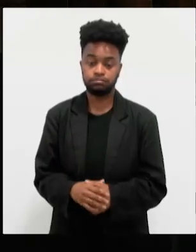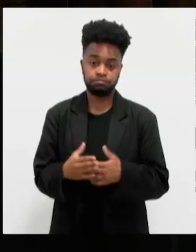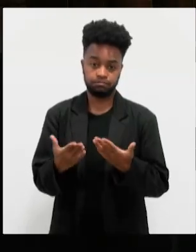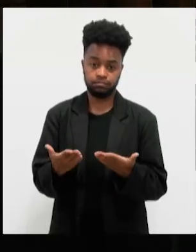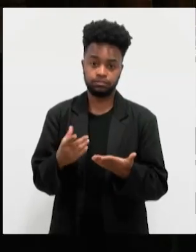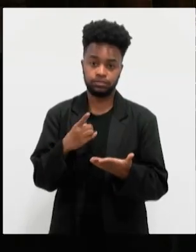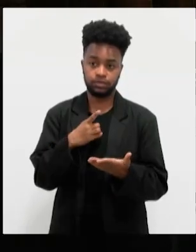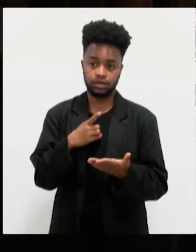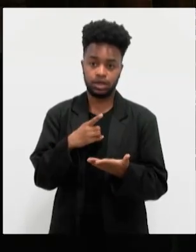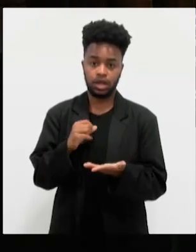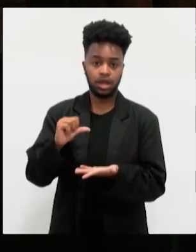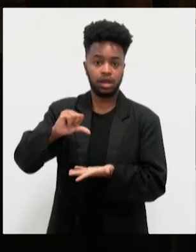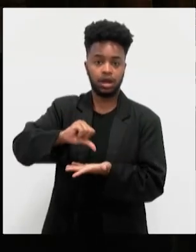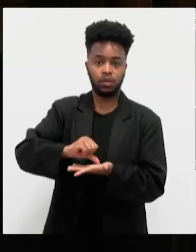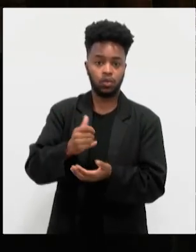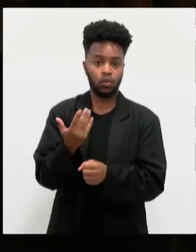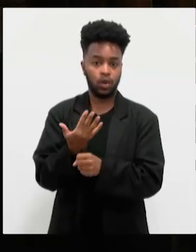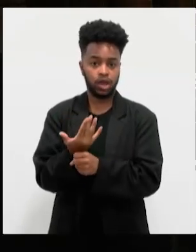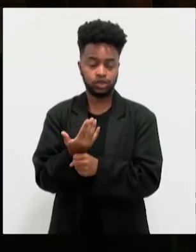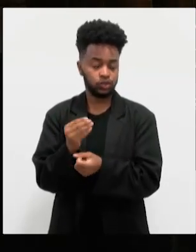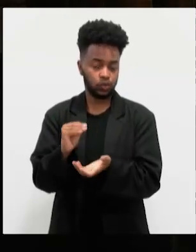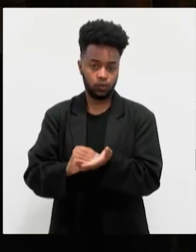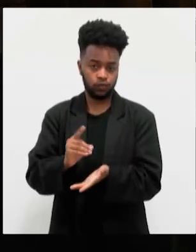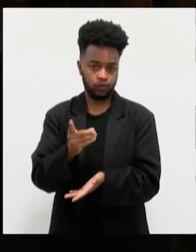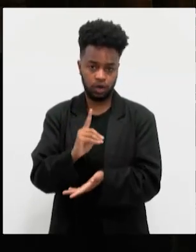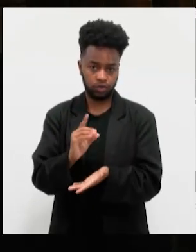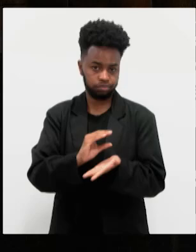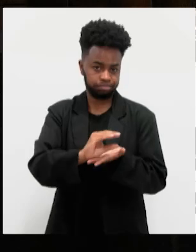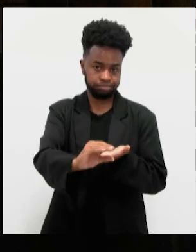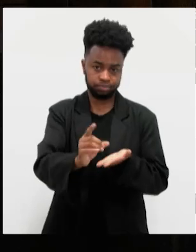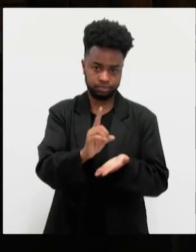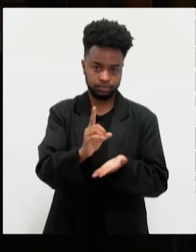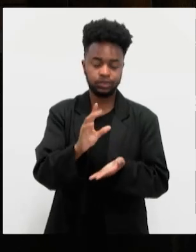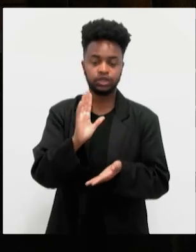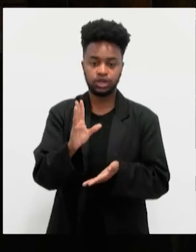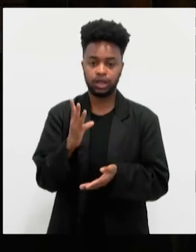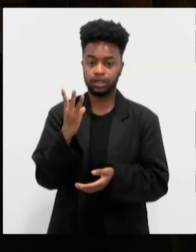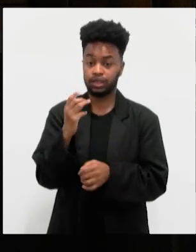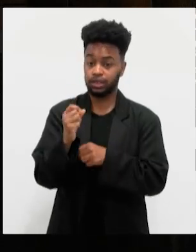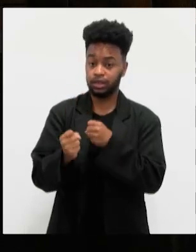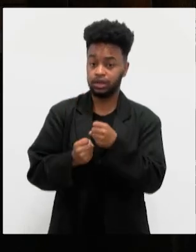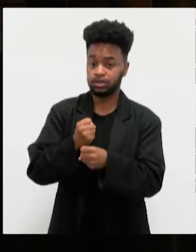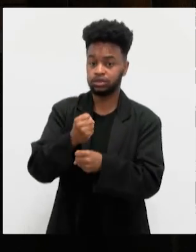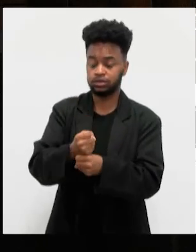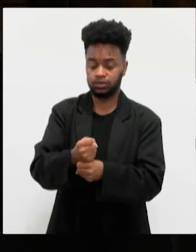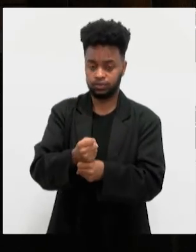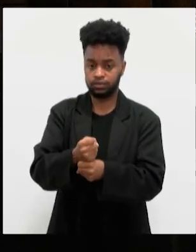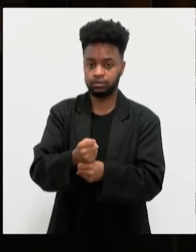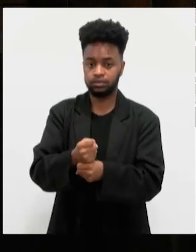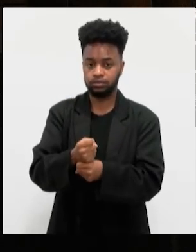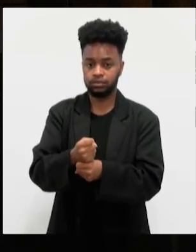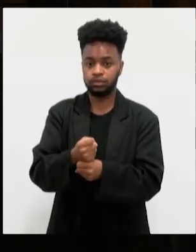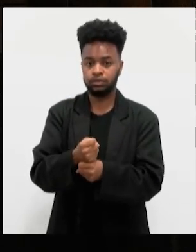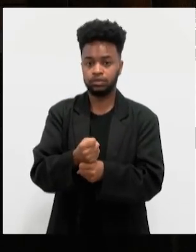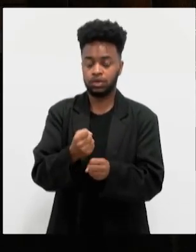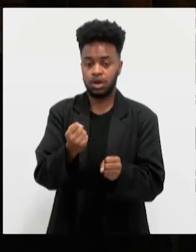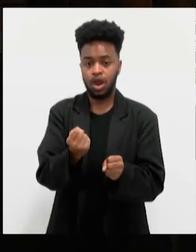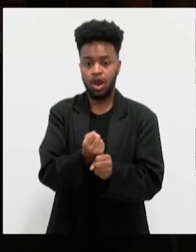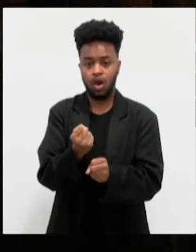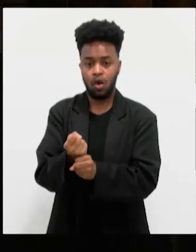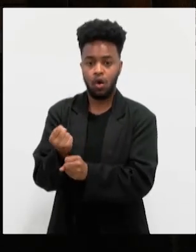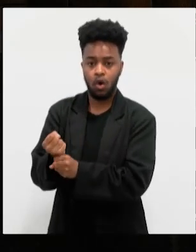UERJ, esses recursos não faltariam. Passaram-se 3 anos, a construção de